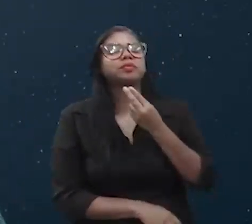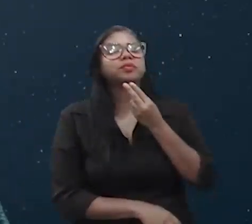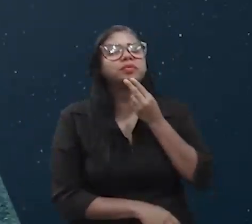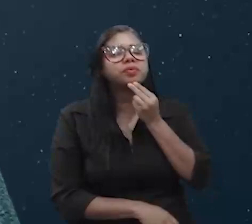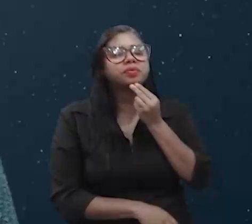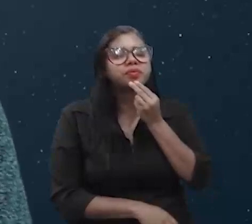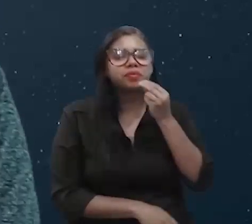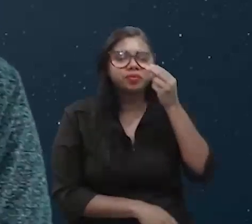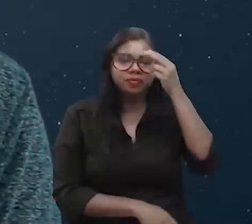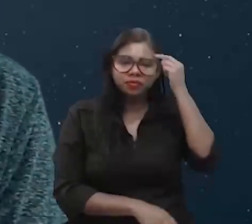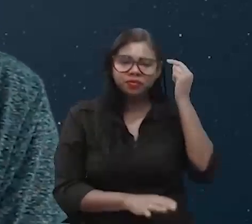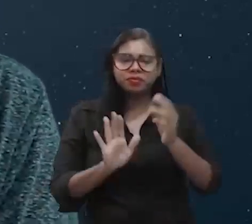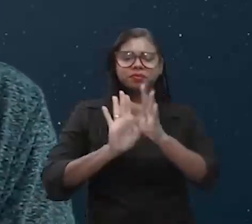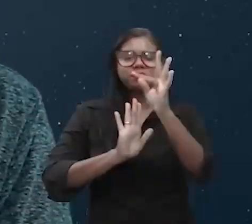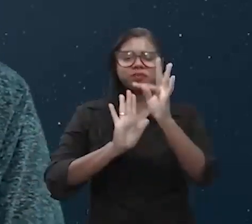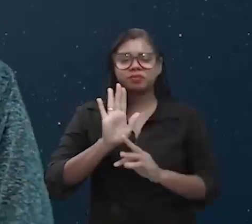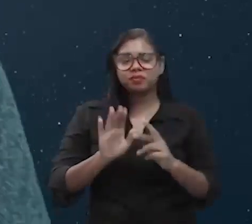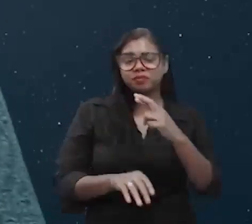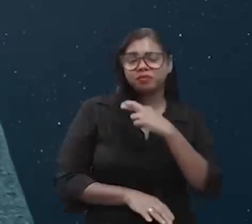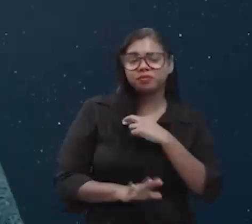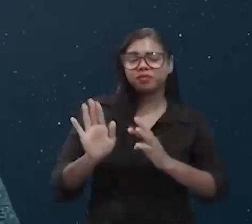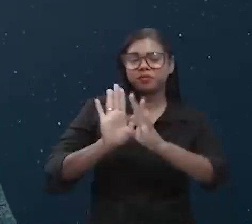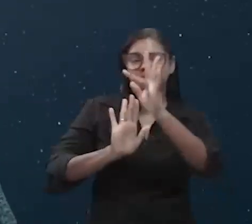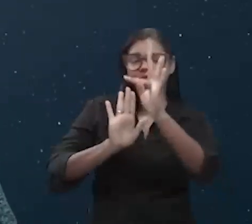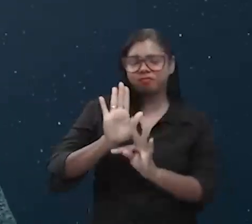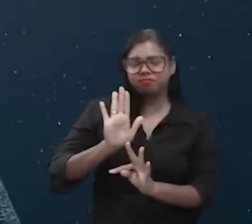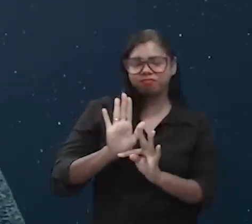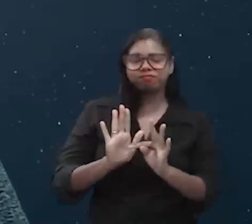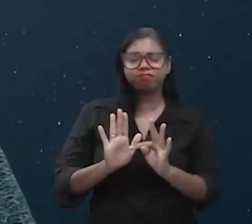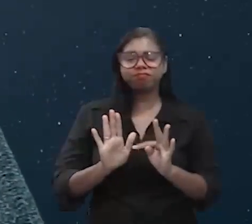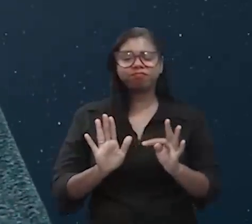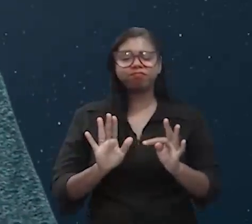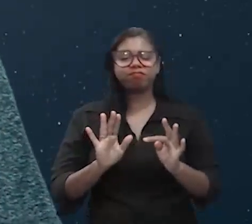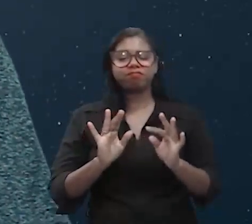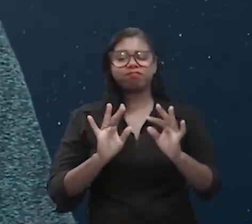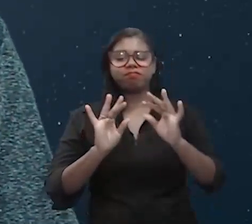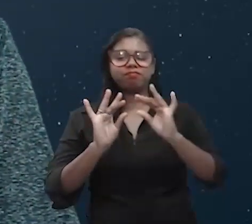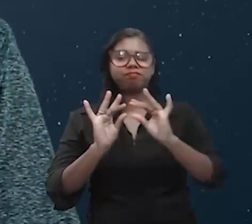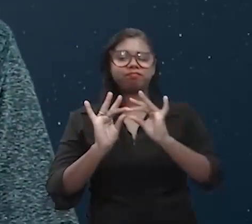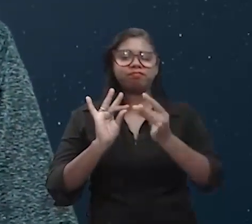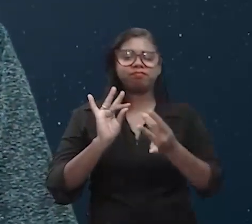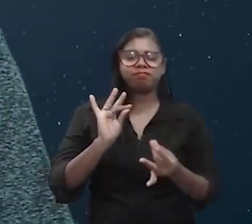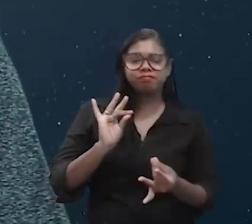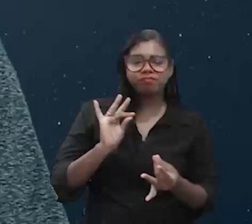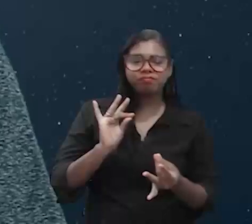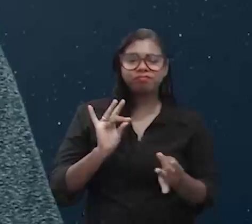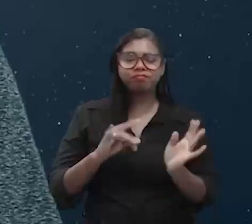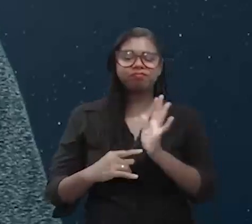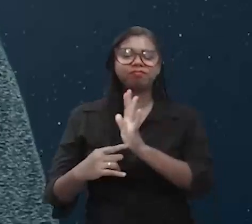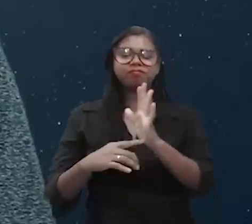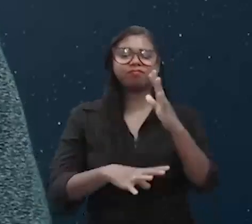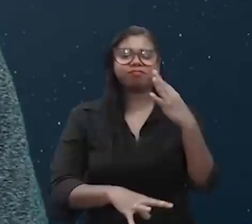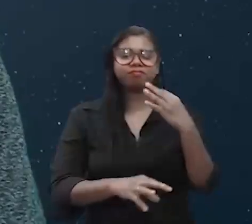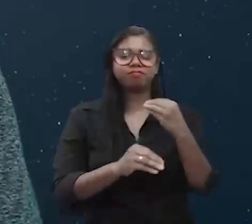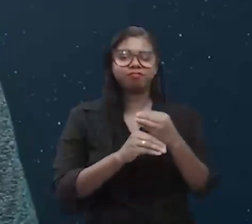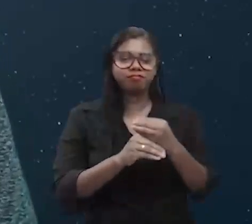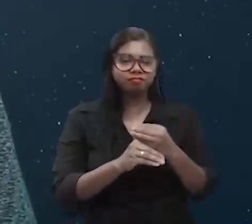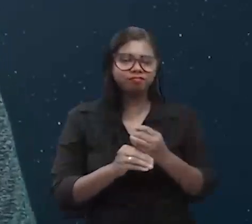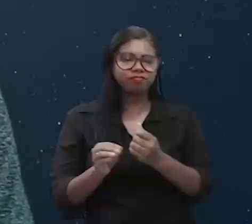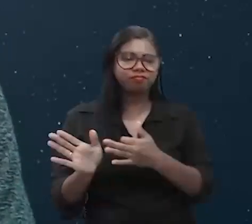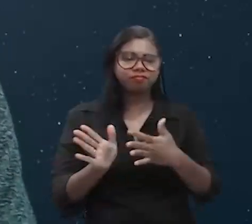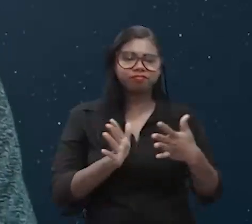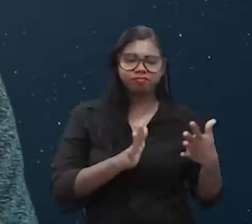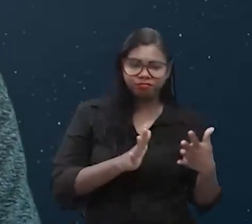texto realista. Já, claro. Mas se você fizer um levantamento da maioria das questões